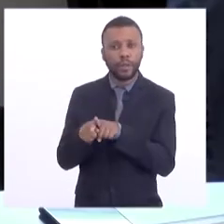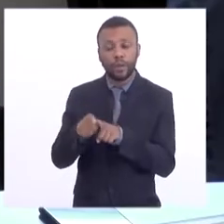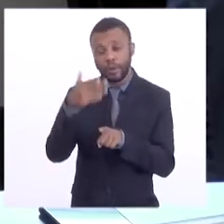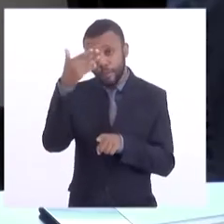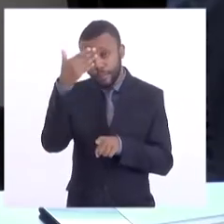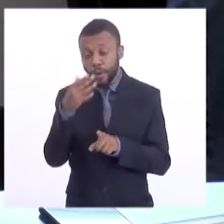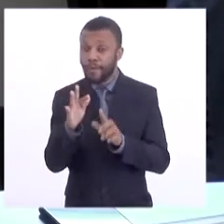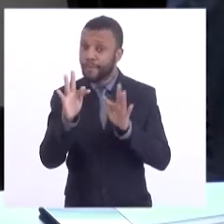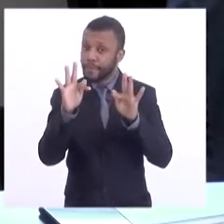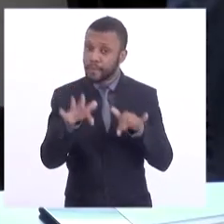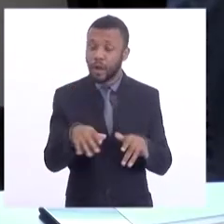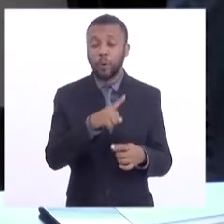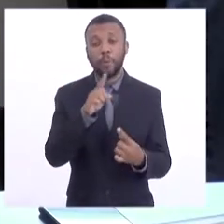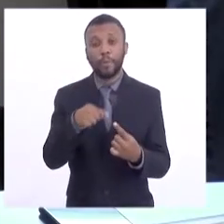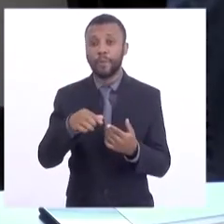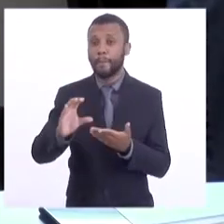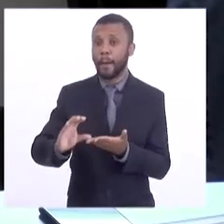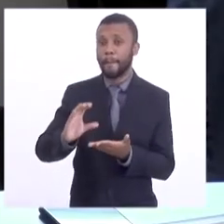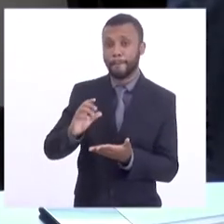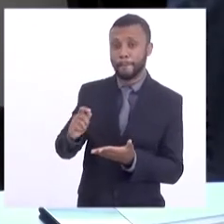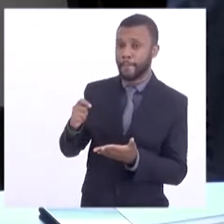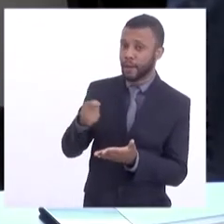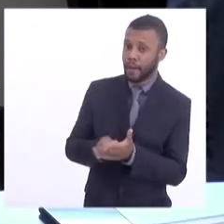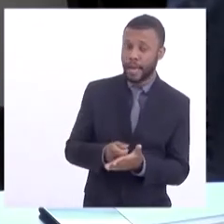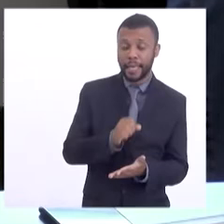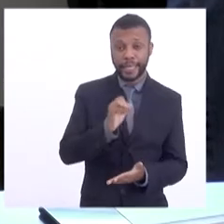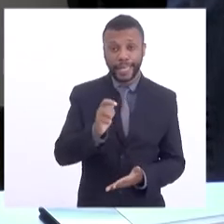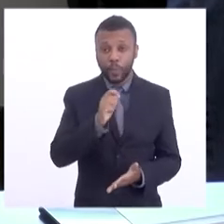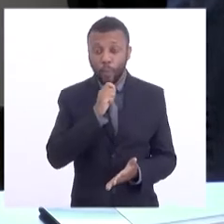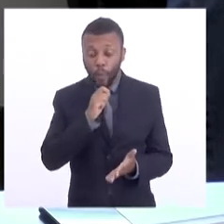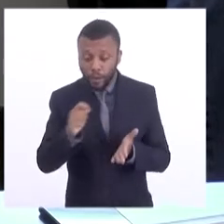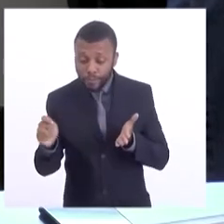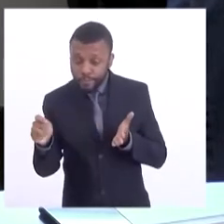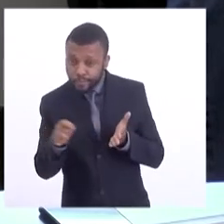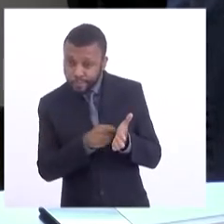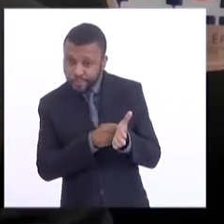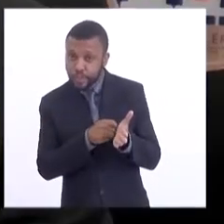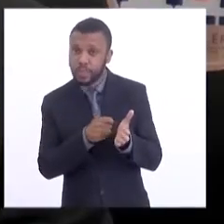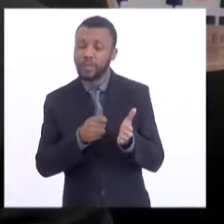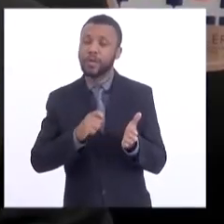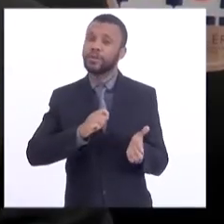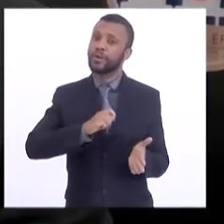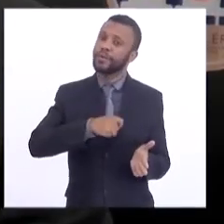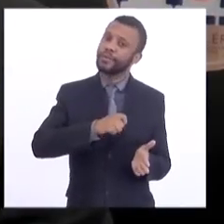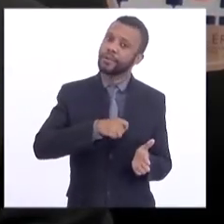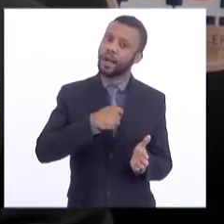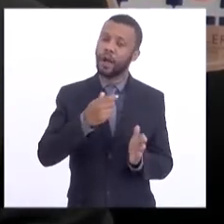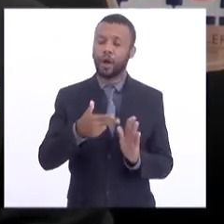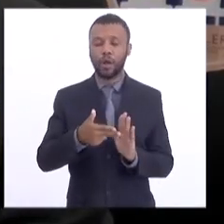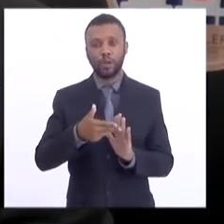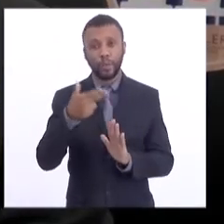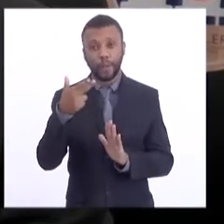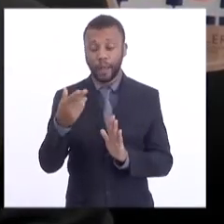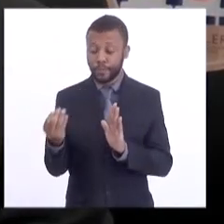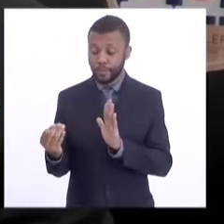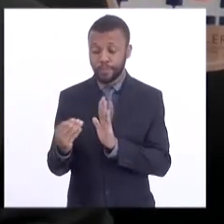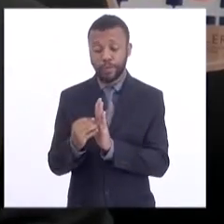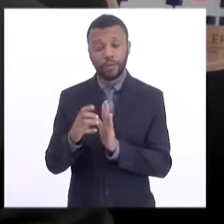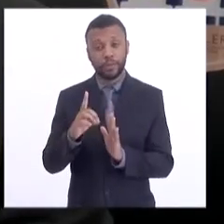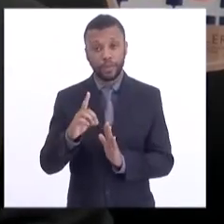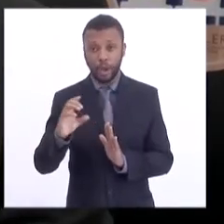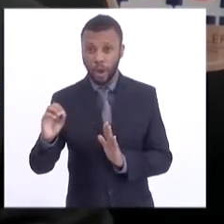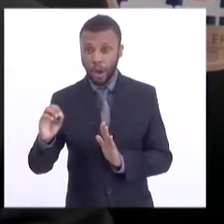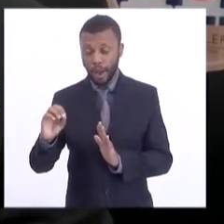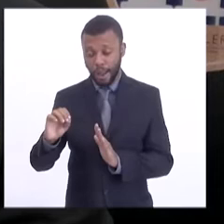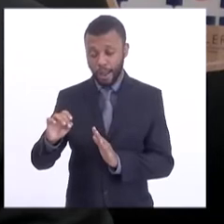atestamento final para pagar se não tivesse lá eu já mergon do fiscal nome errado publicado em Diário Oficial a fatura